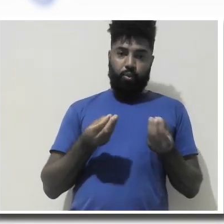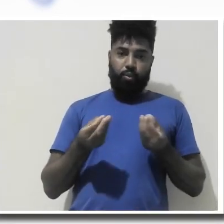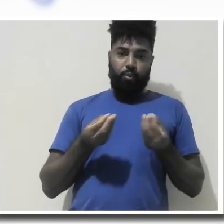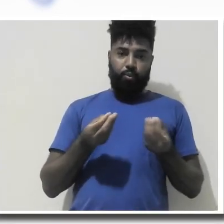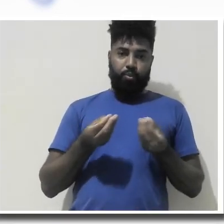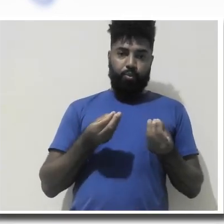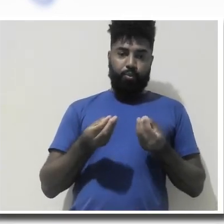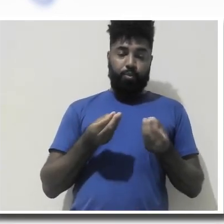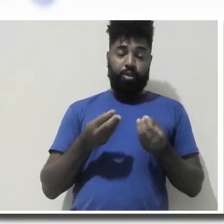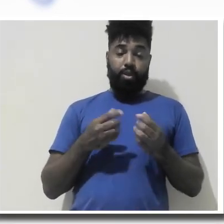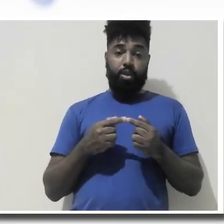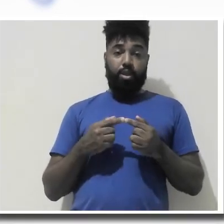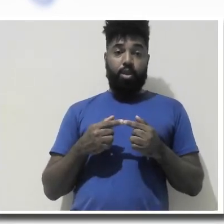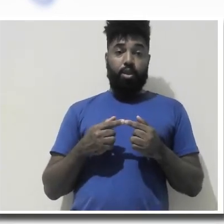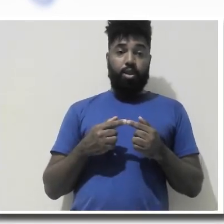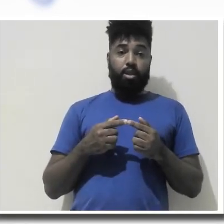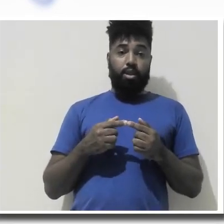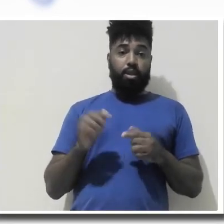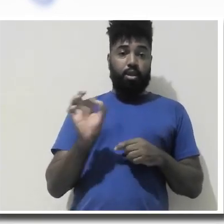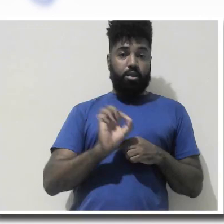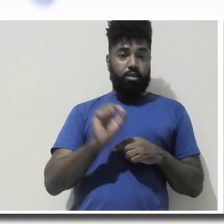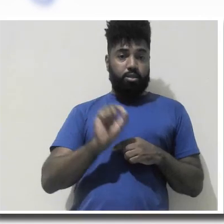a colocar a notação anterior,